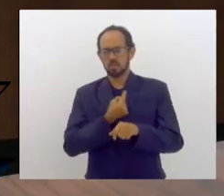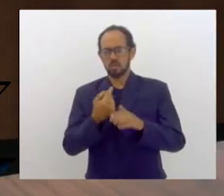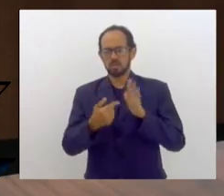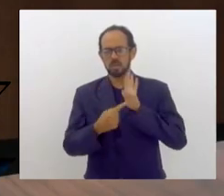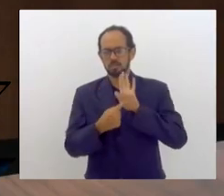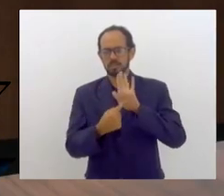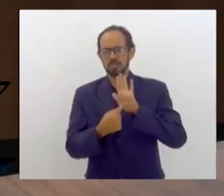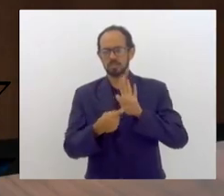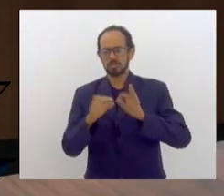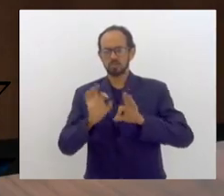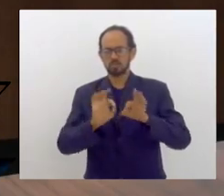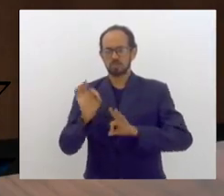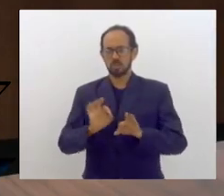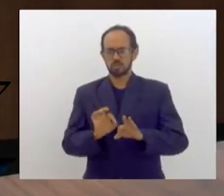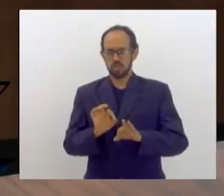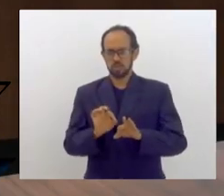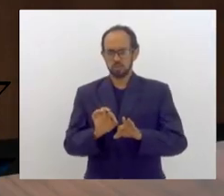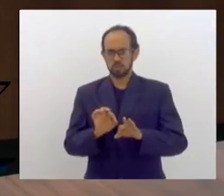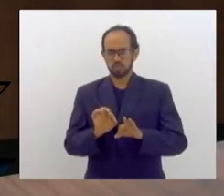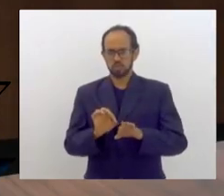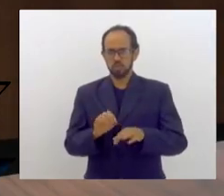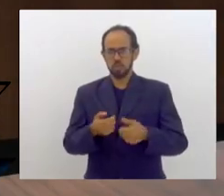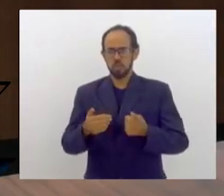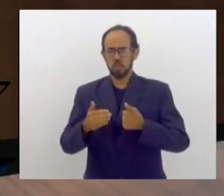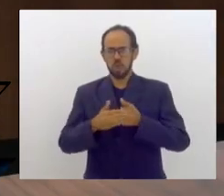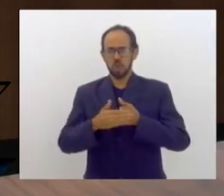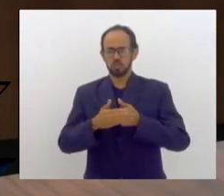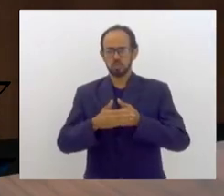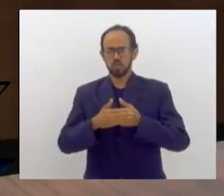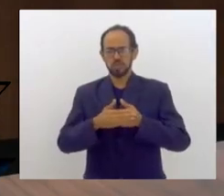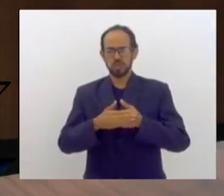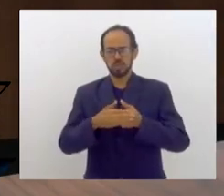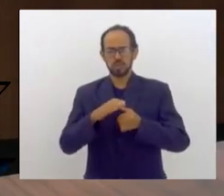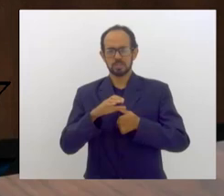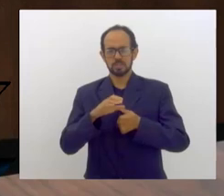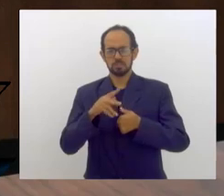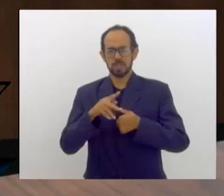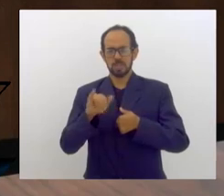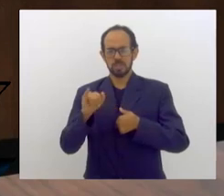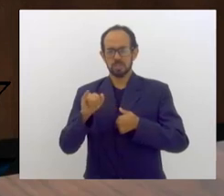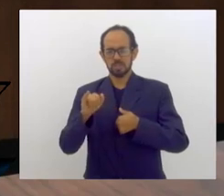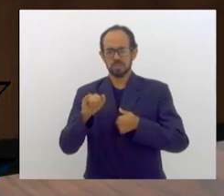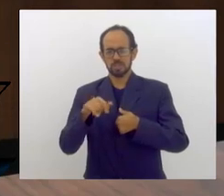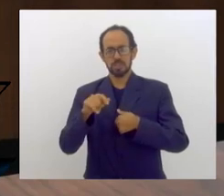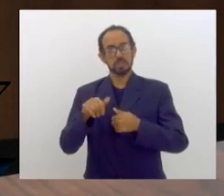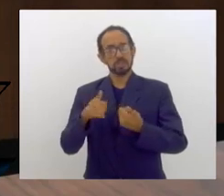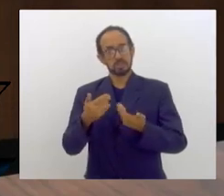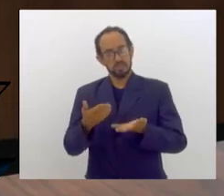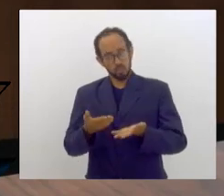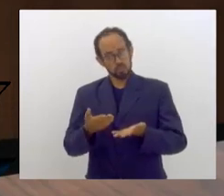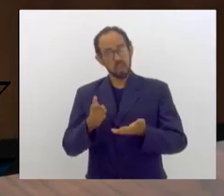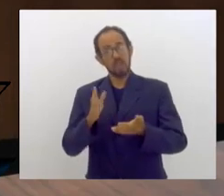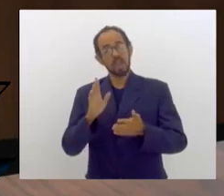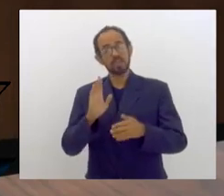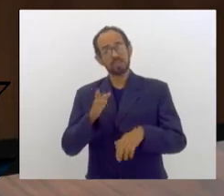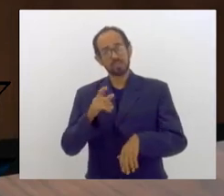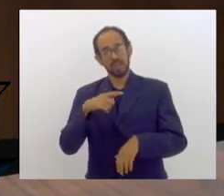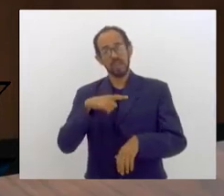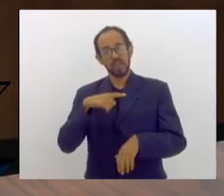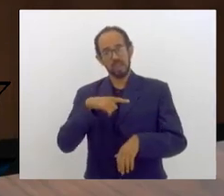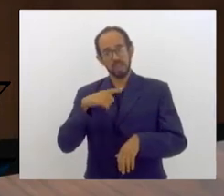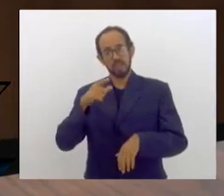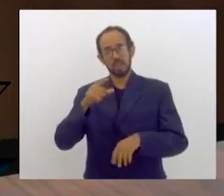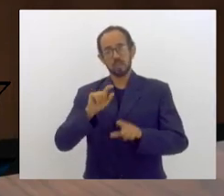apresentamos os projetos com a autoria da CPI, que estaria subtendido a todos aqueles e aquelas